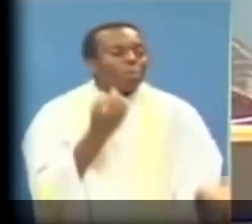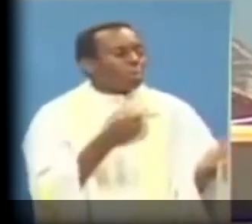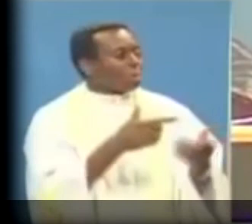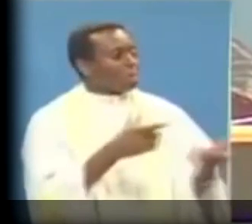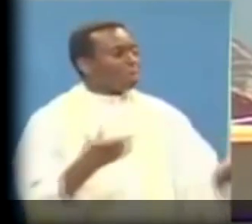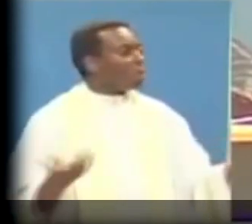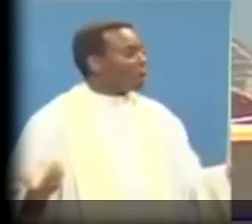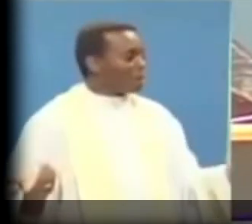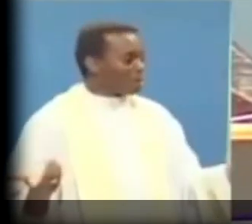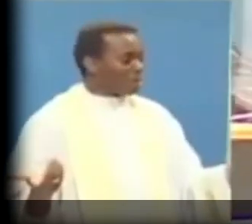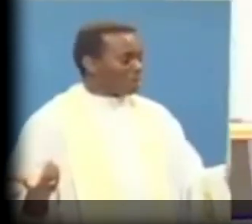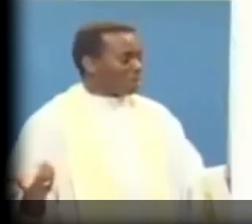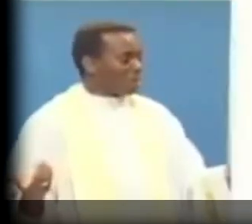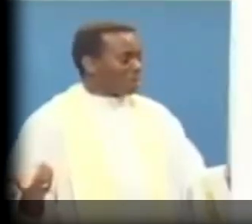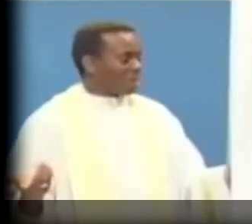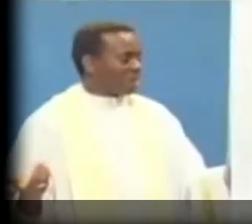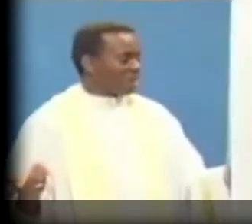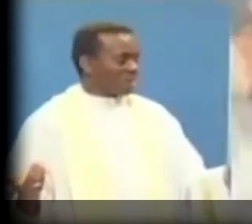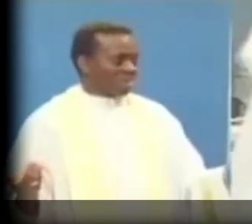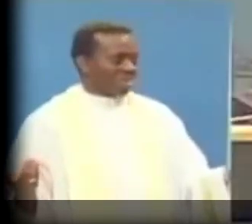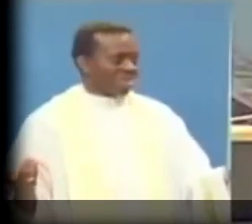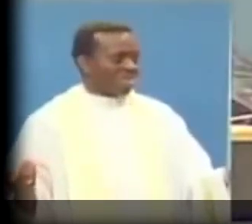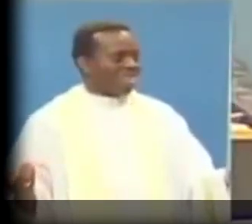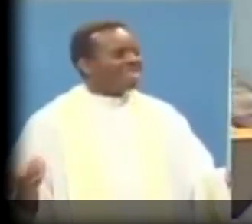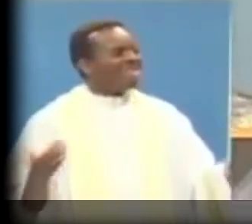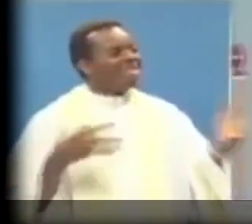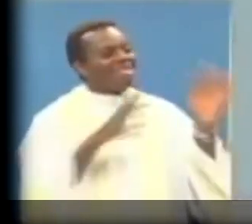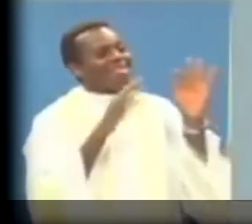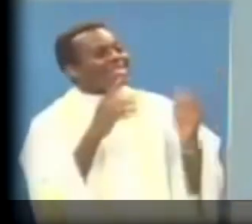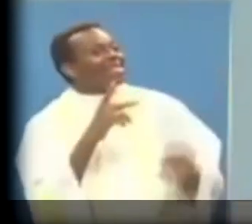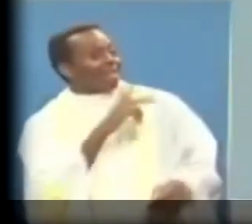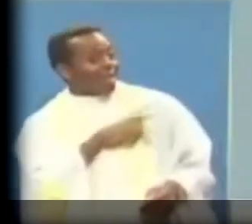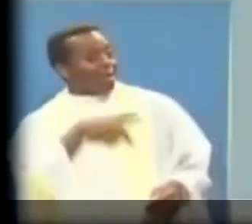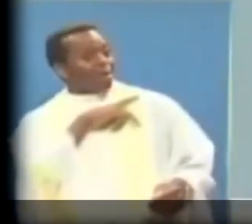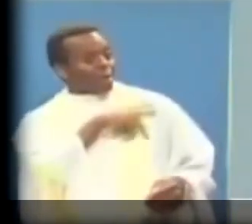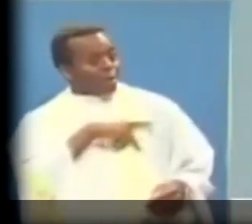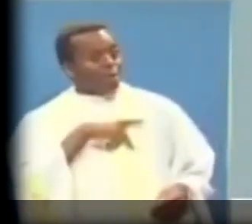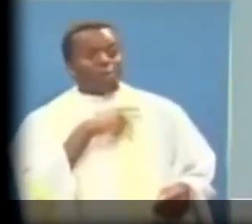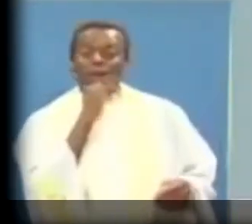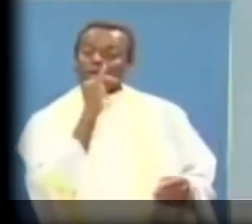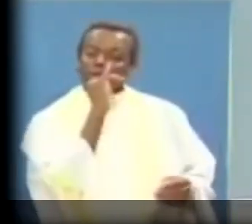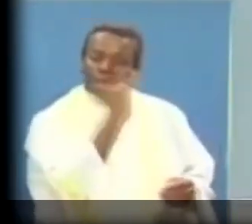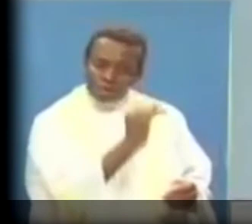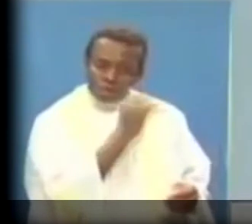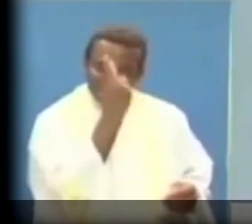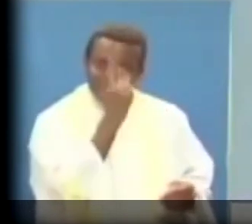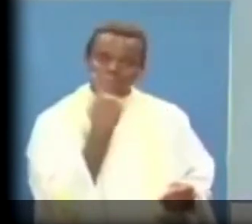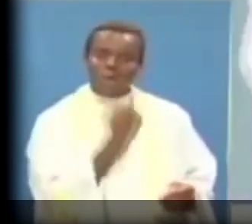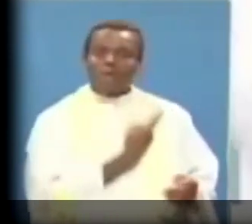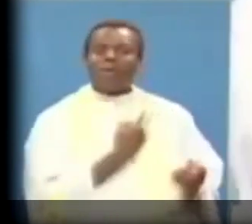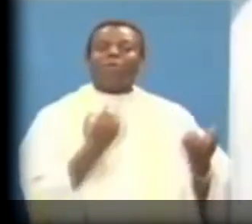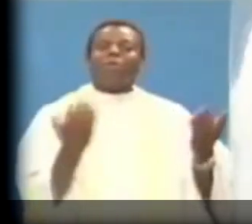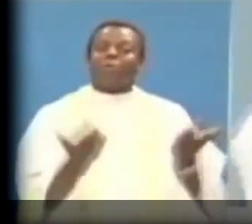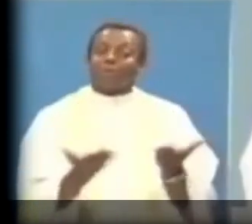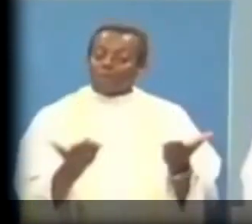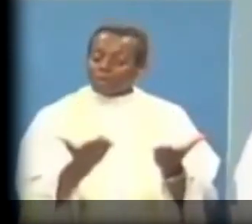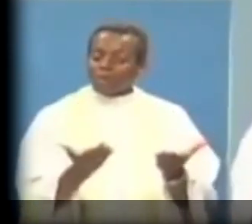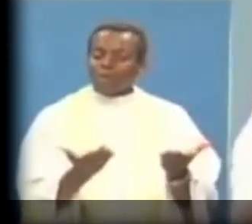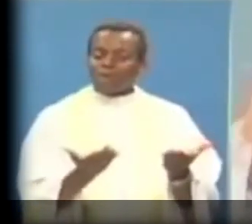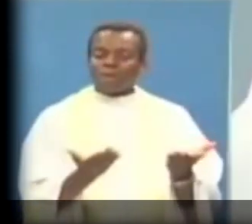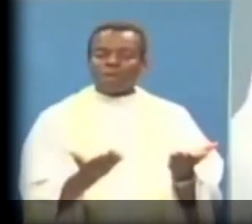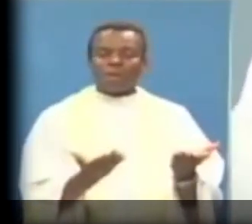leitura hoje que uma das mais poderosas armas de cura está na sua